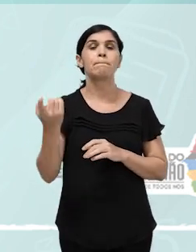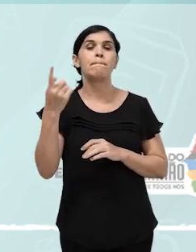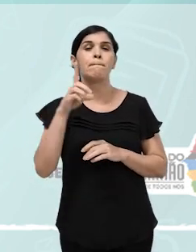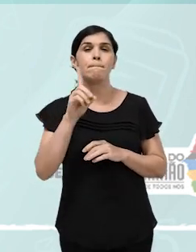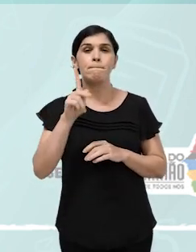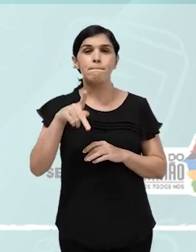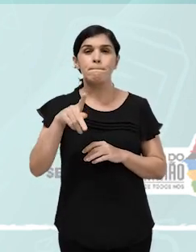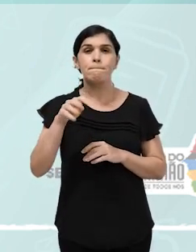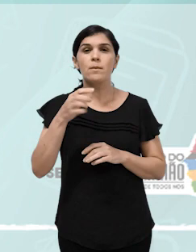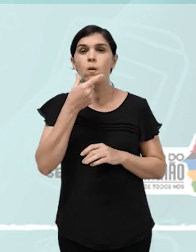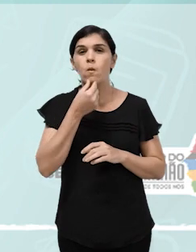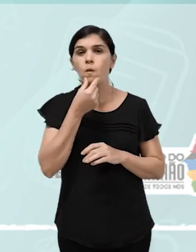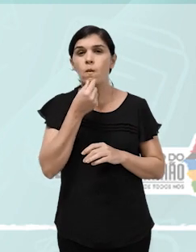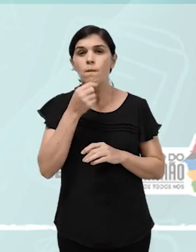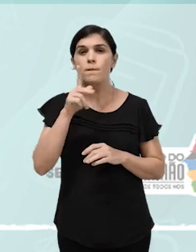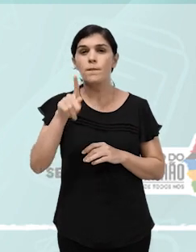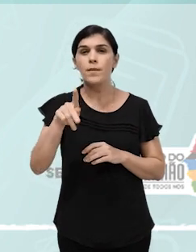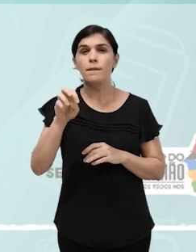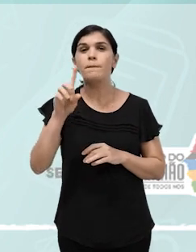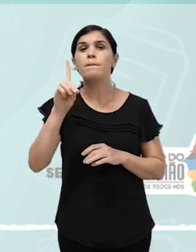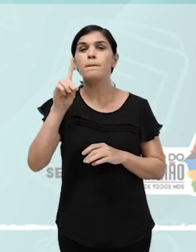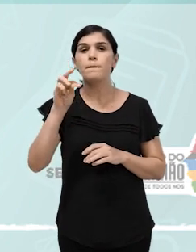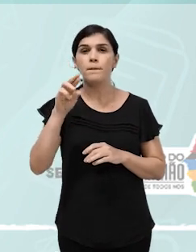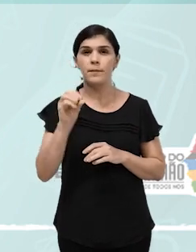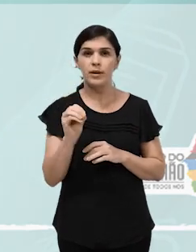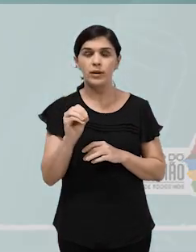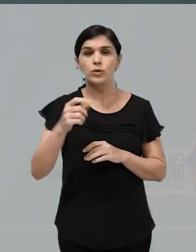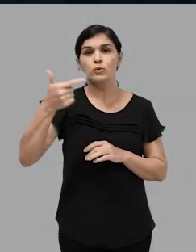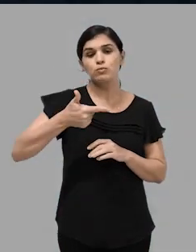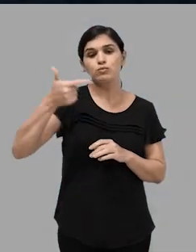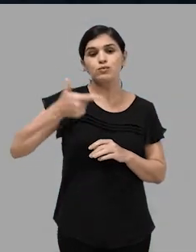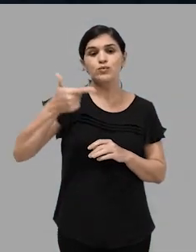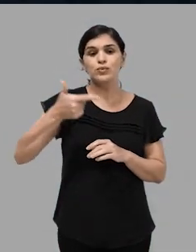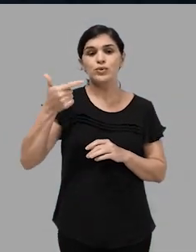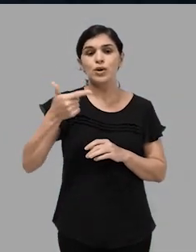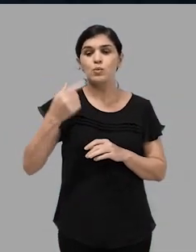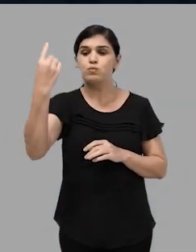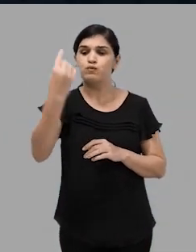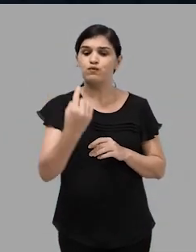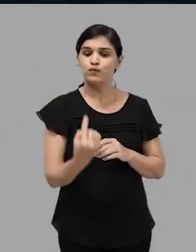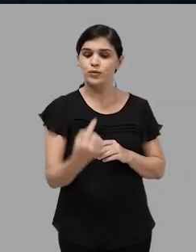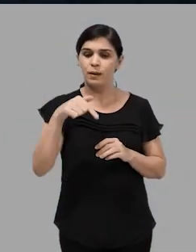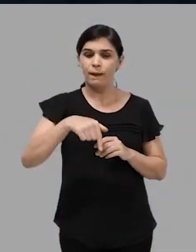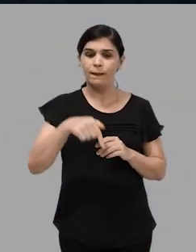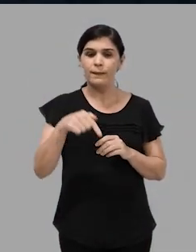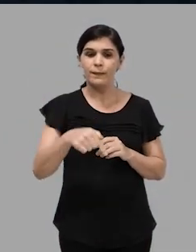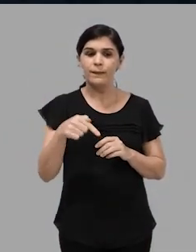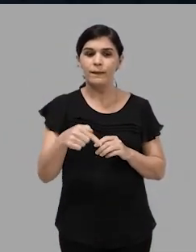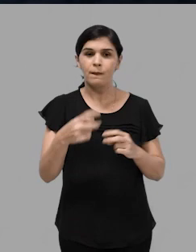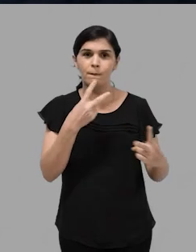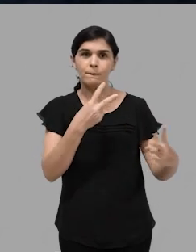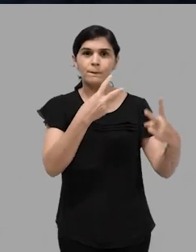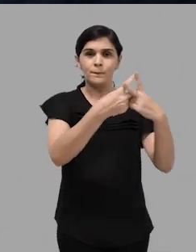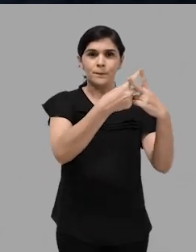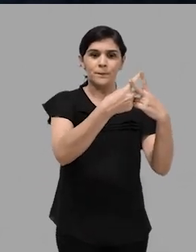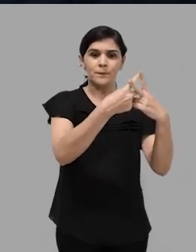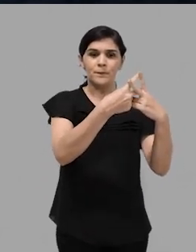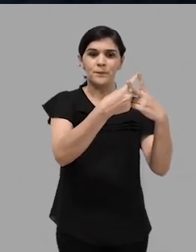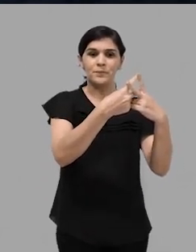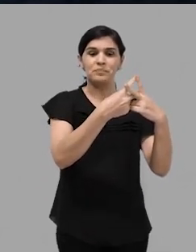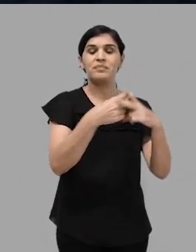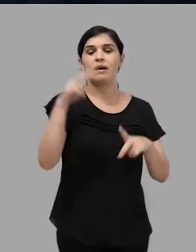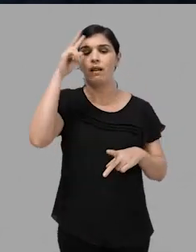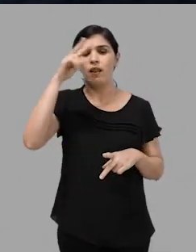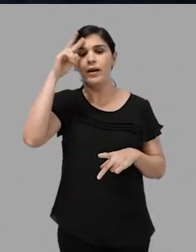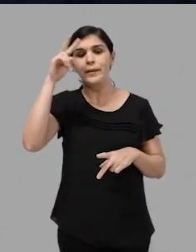cadeia. Oswald de Andrade. Lembrando que Oswald de Andrade é um poeta modernista, certo?